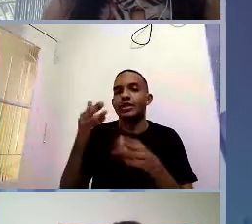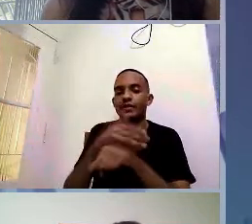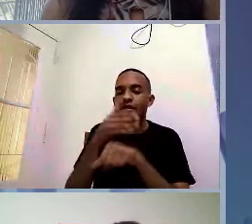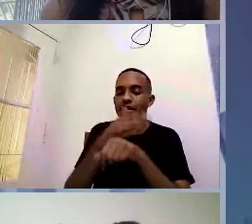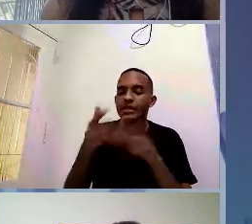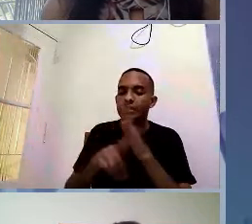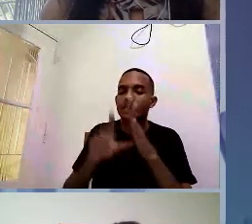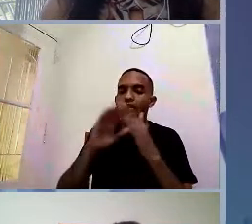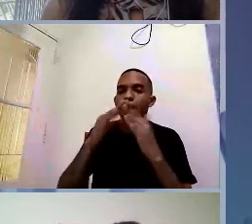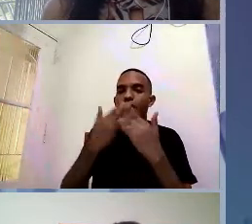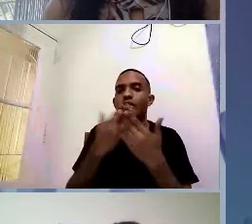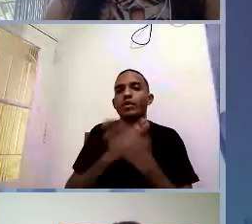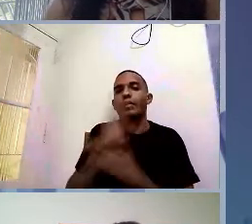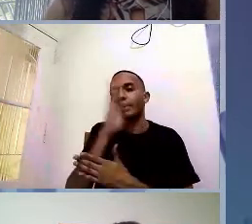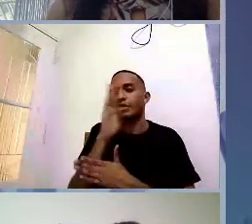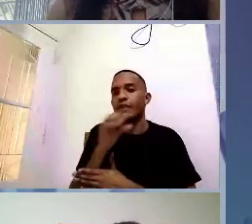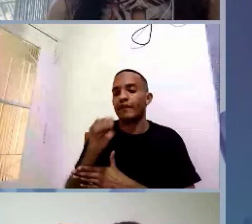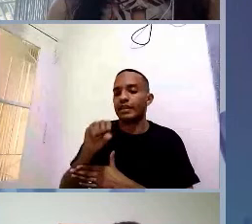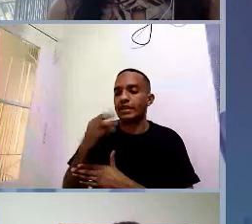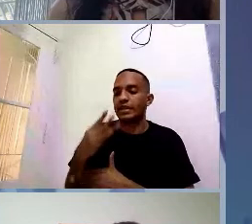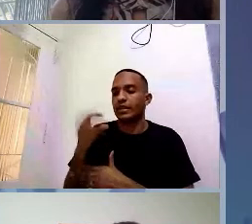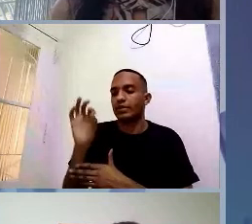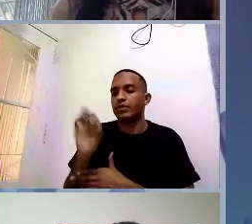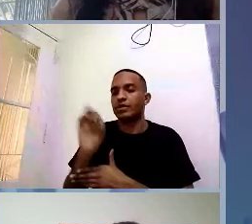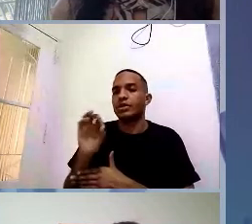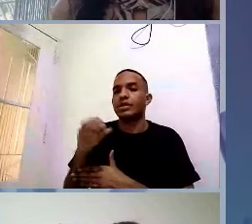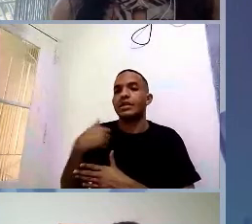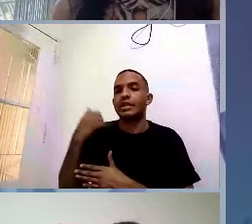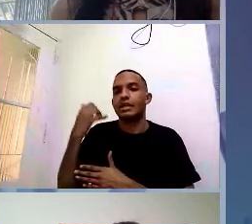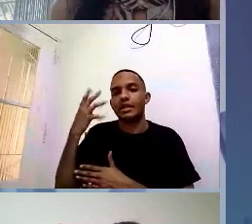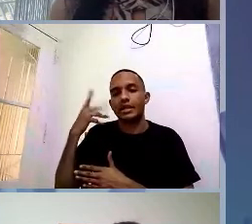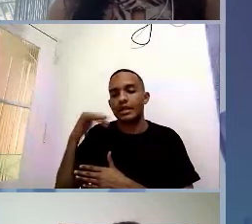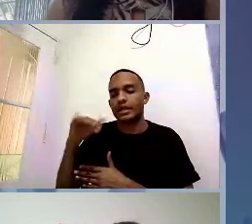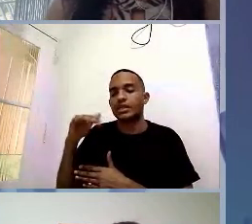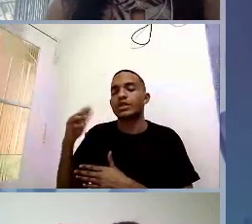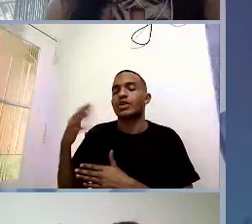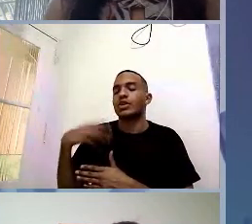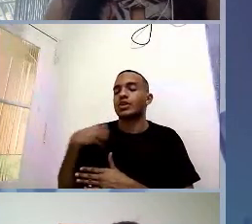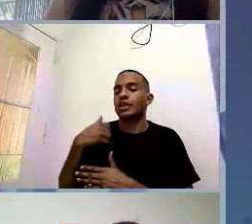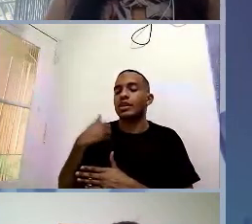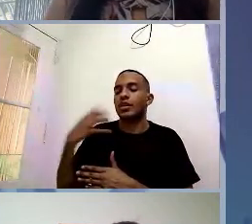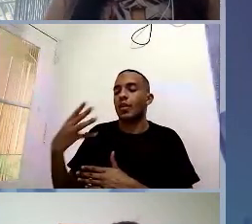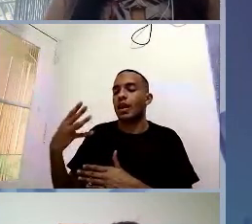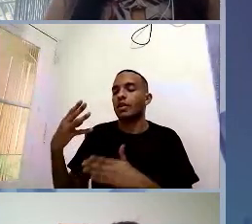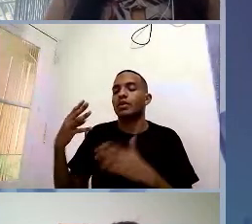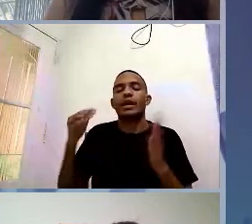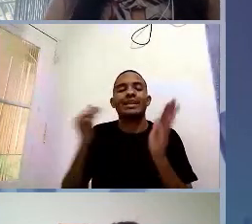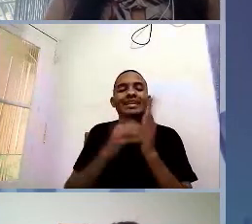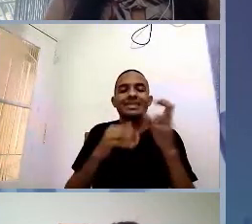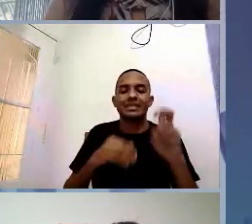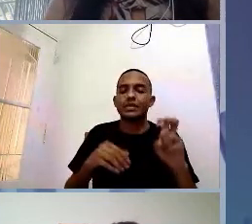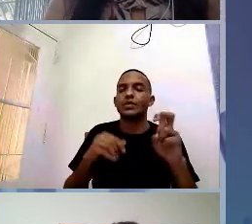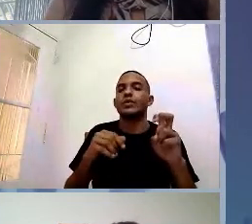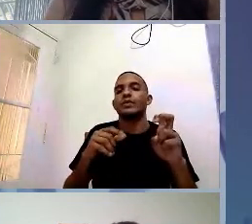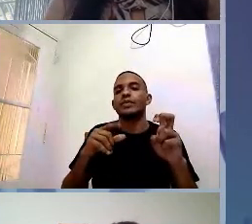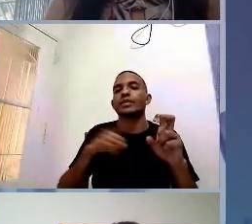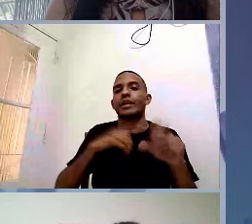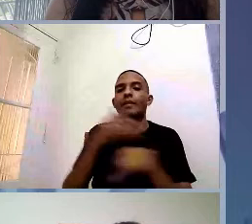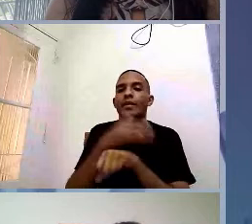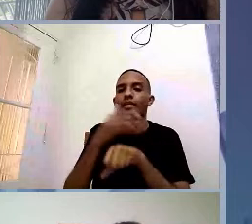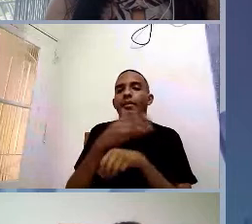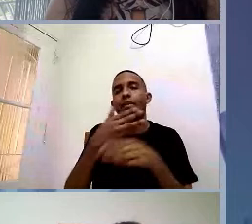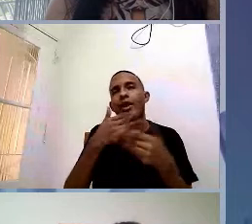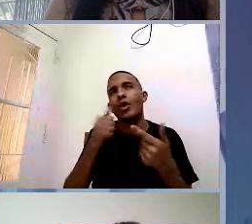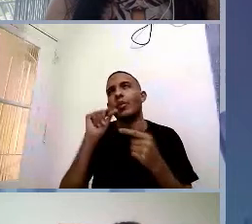são 93% das crianças de 4 a 5 anos inseridas no sistema de ensino, uma situação que teve uma pequena